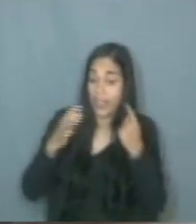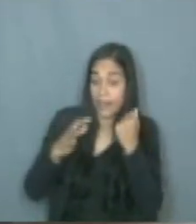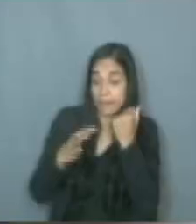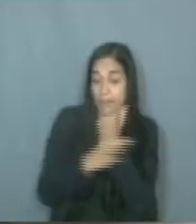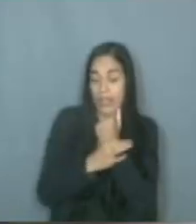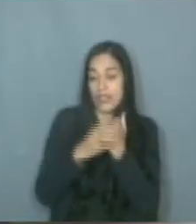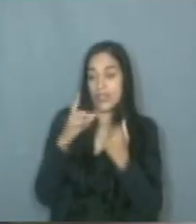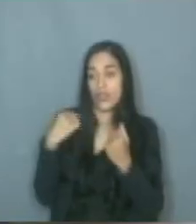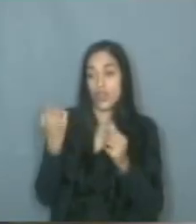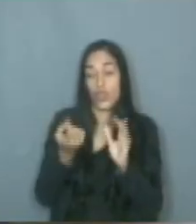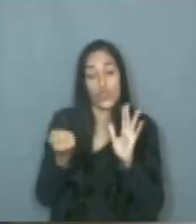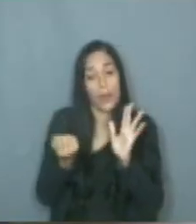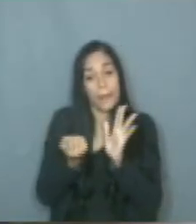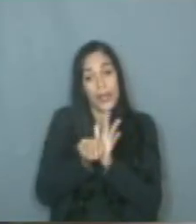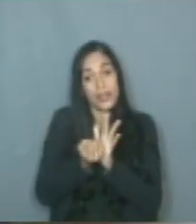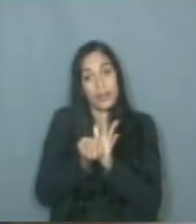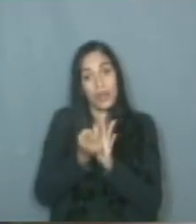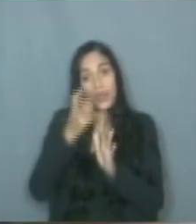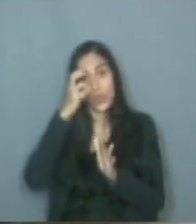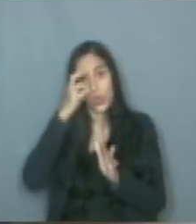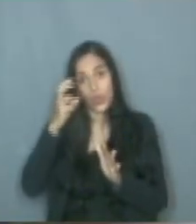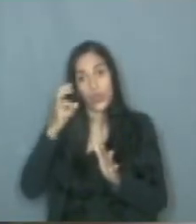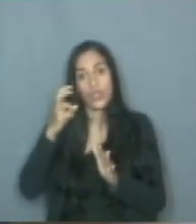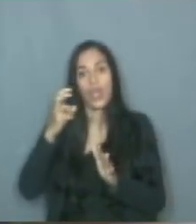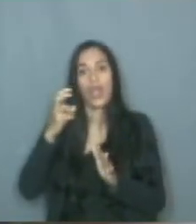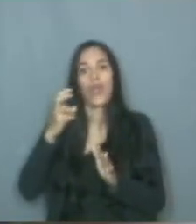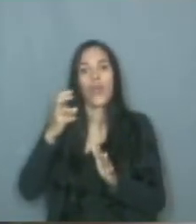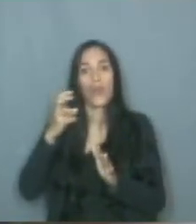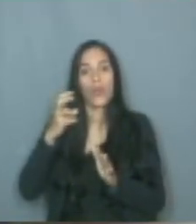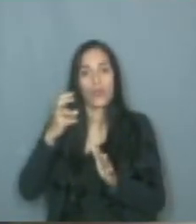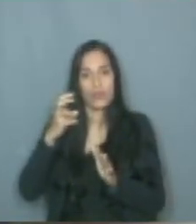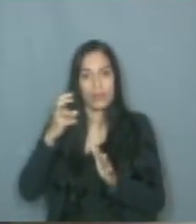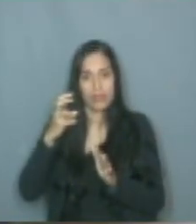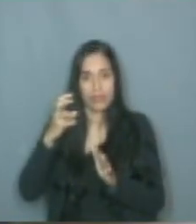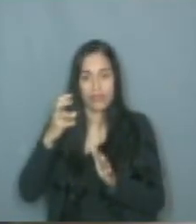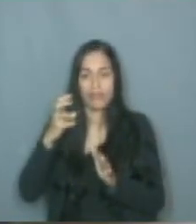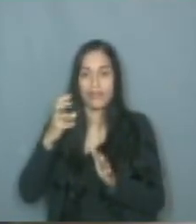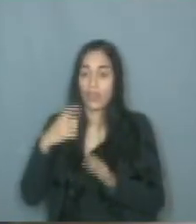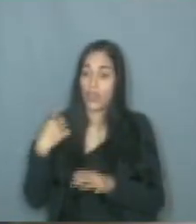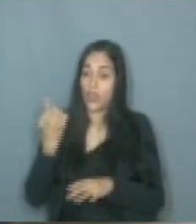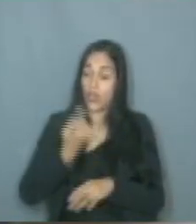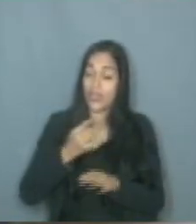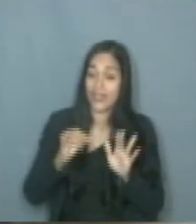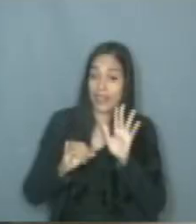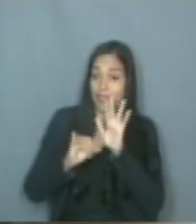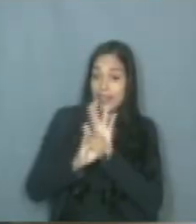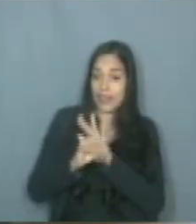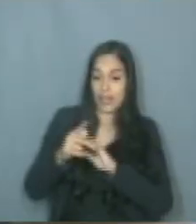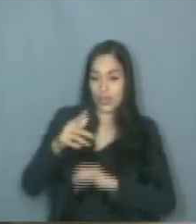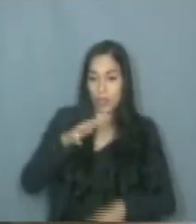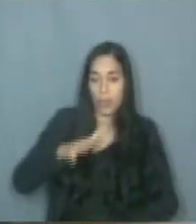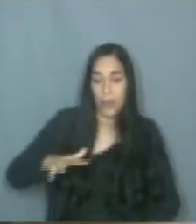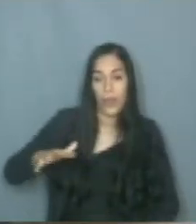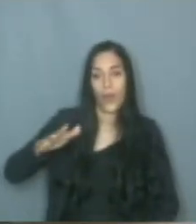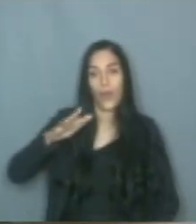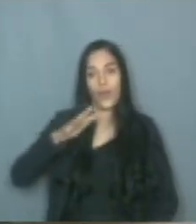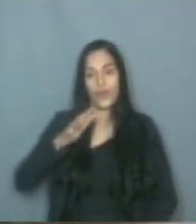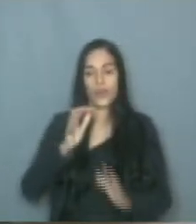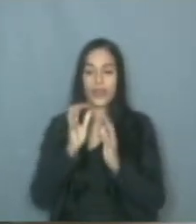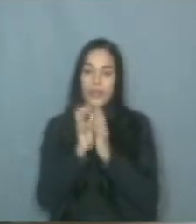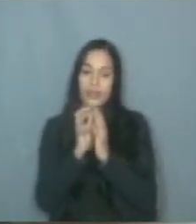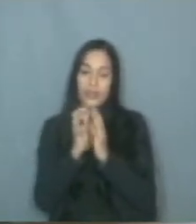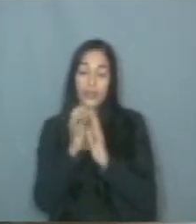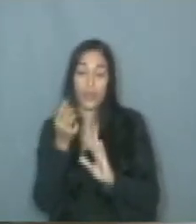patrimônio cultural e material, que diz respeito à nossa identidade como povo recifense. O Carnaval